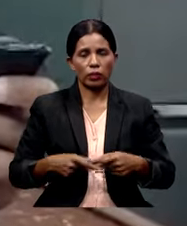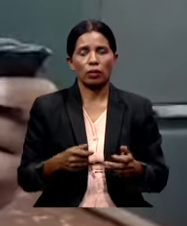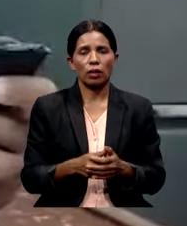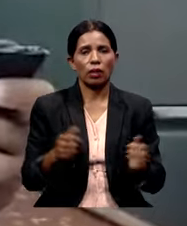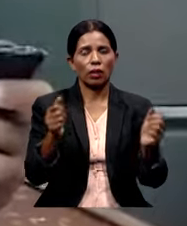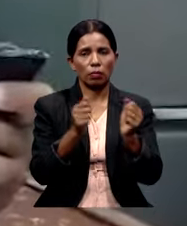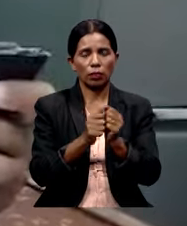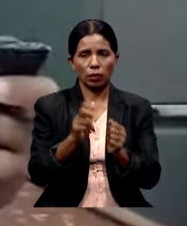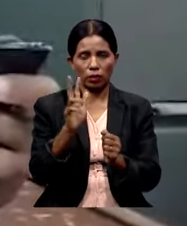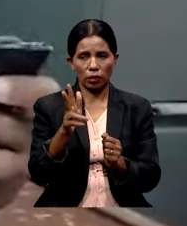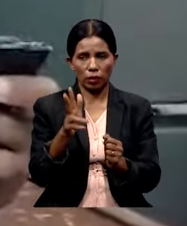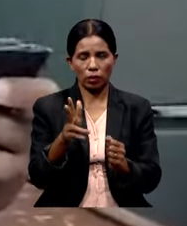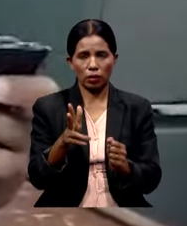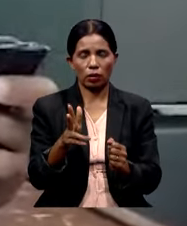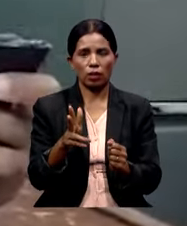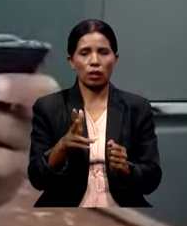hamutu 30 bebe